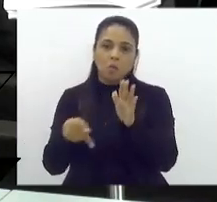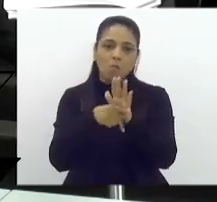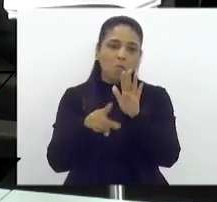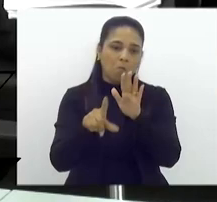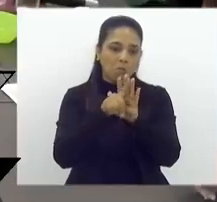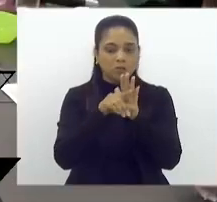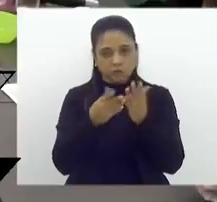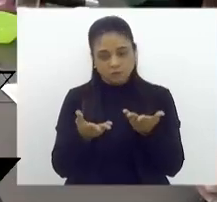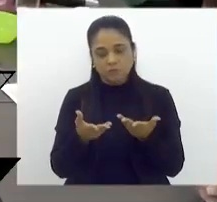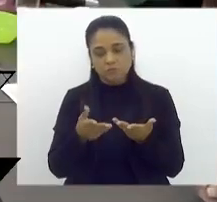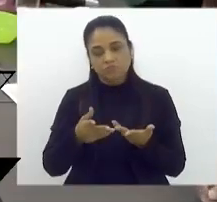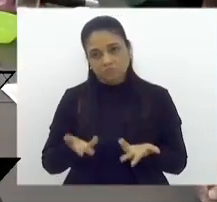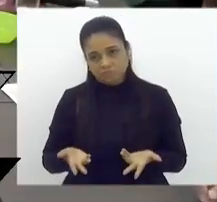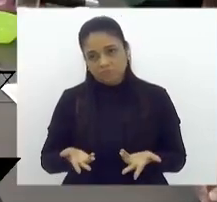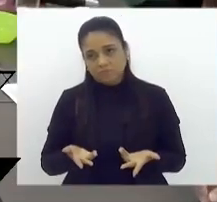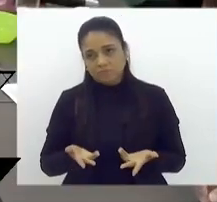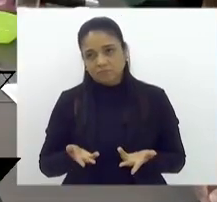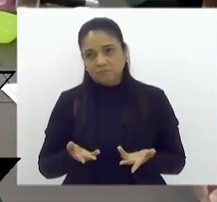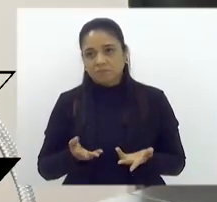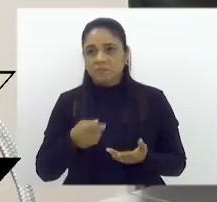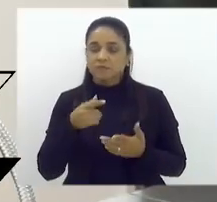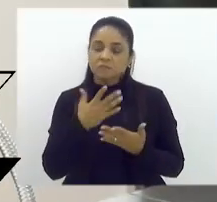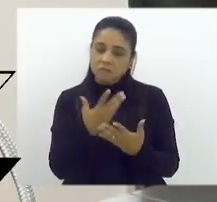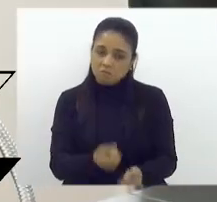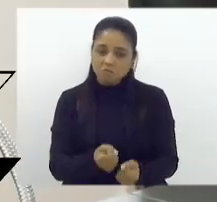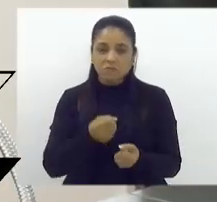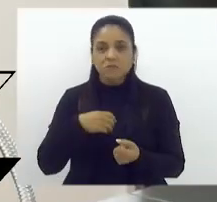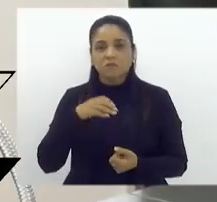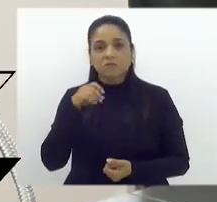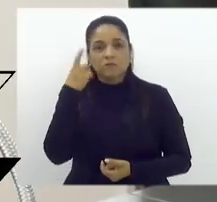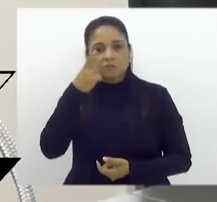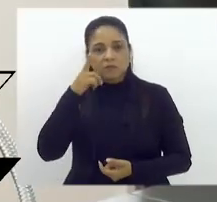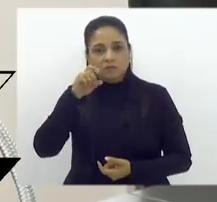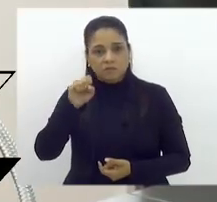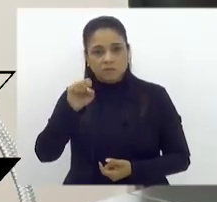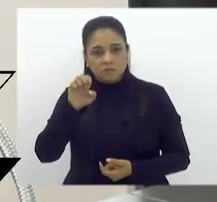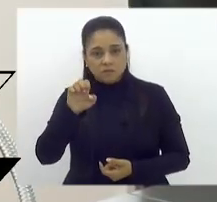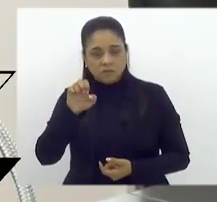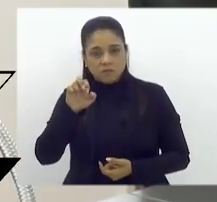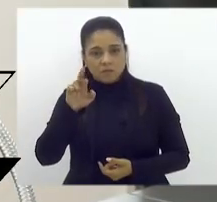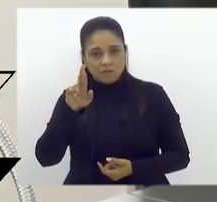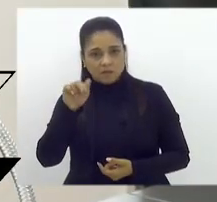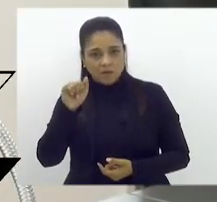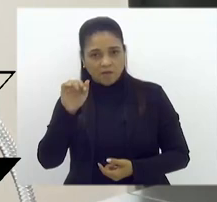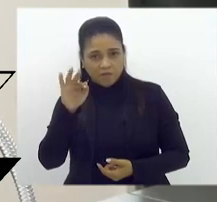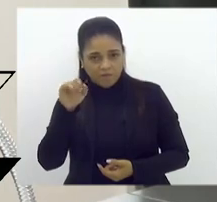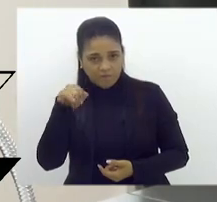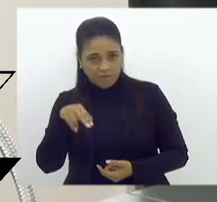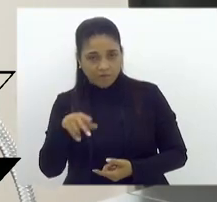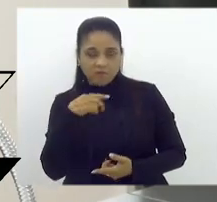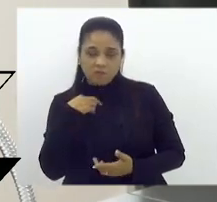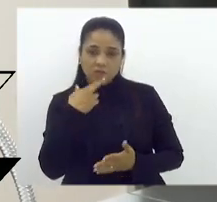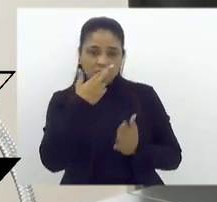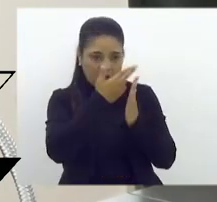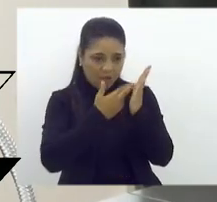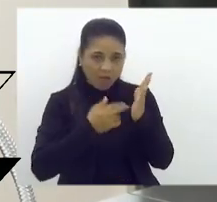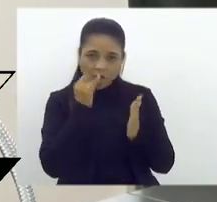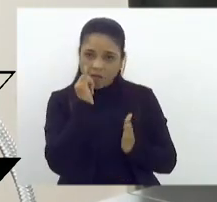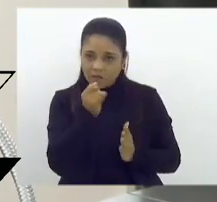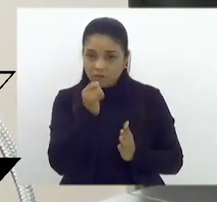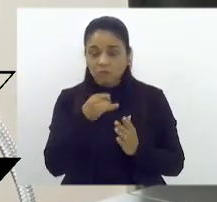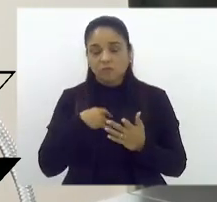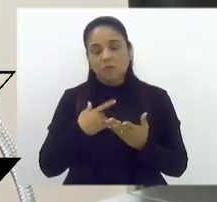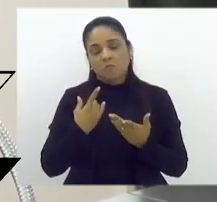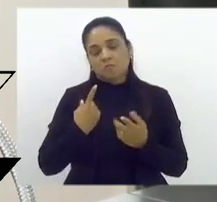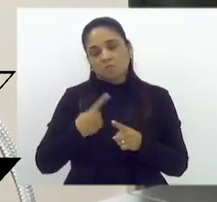Vossa Excelência assim permitir, deputado Serafini, vou designar Vossa Excelência como relator, e haja vista a ausência do deputado